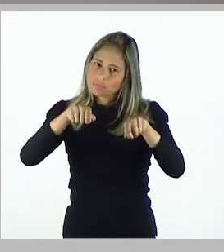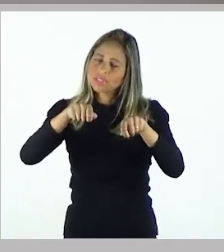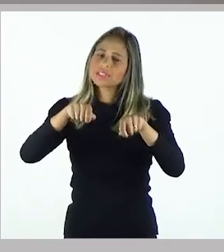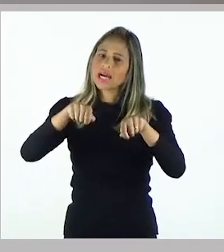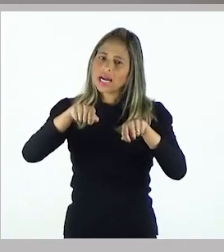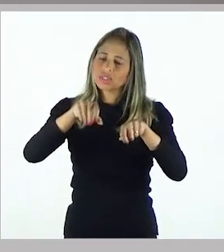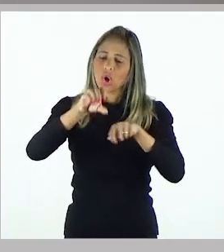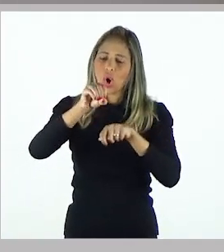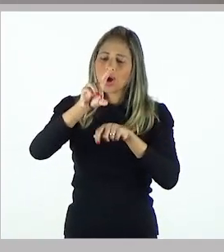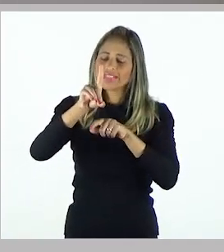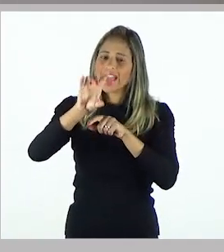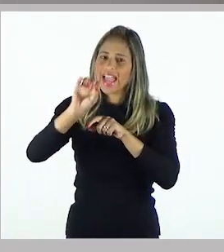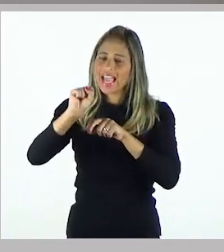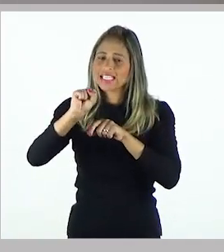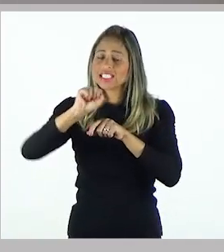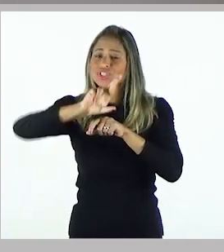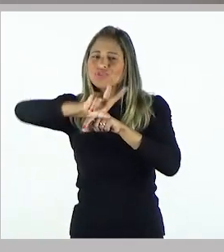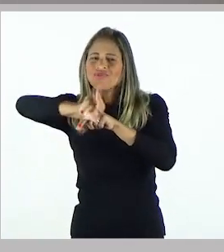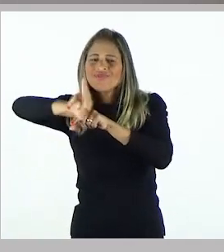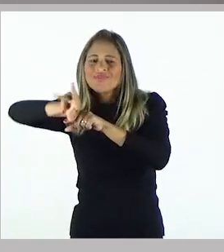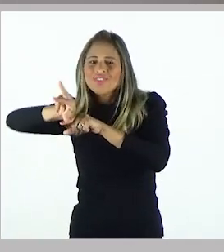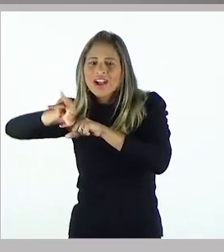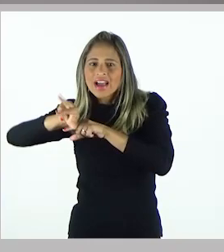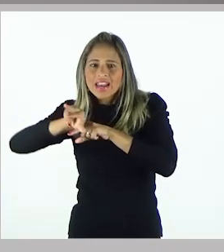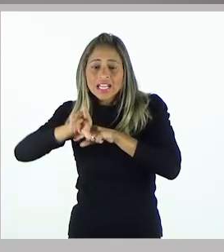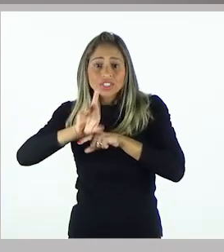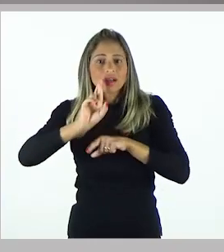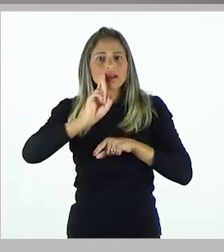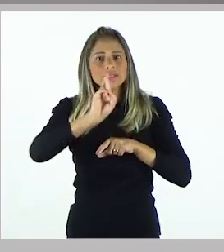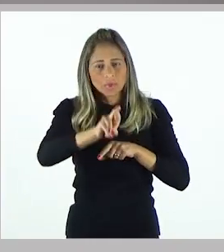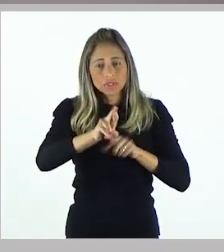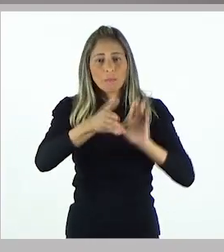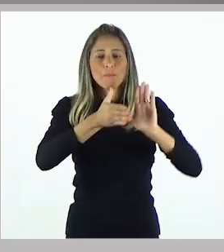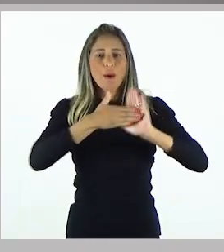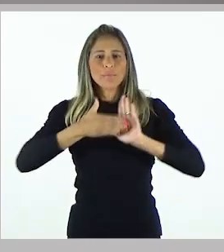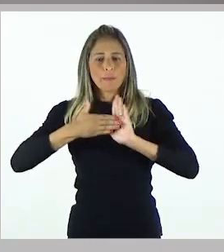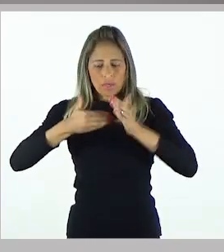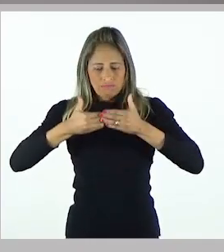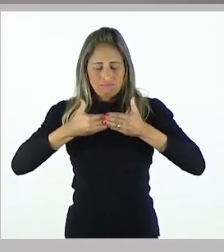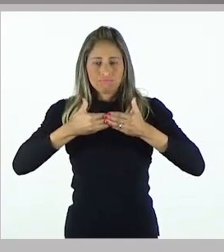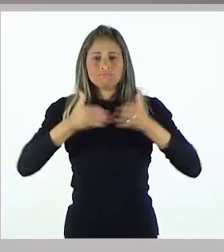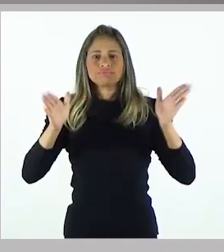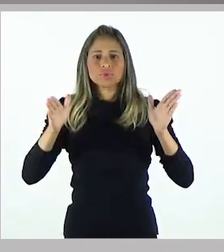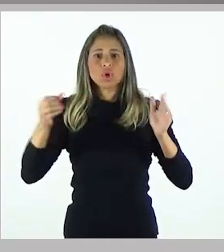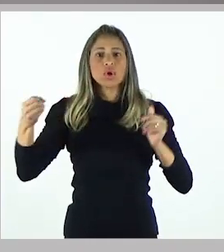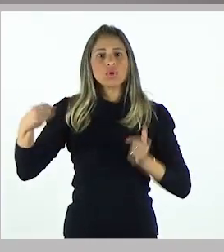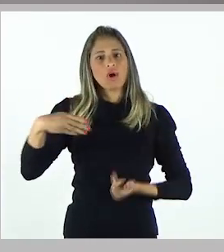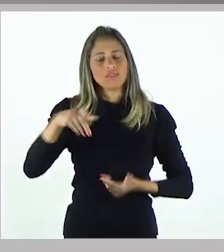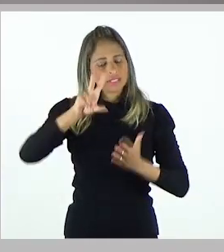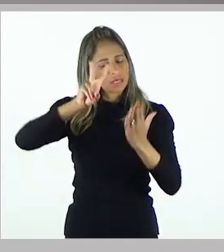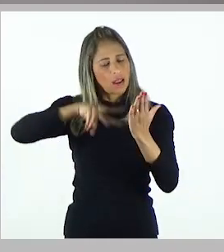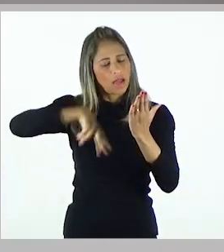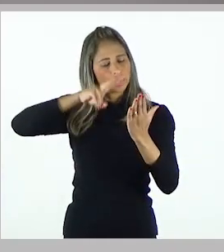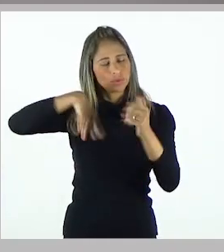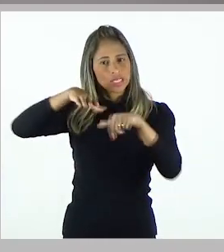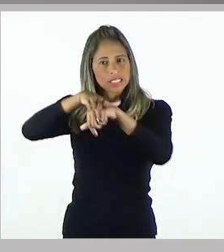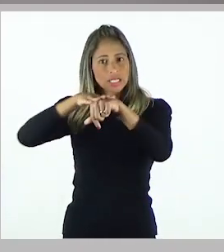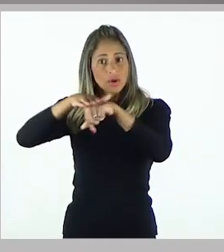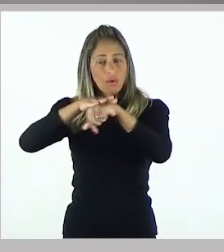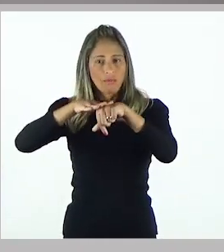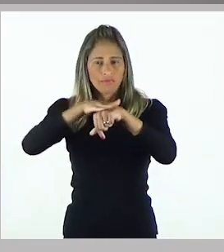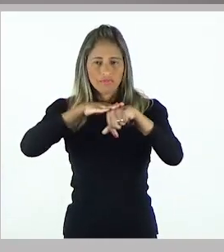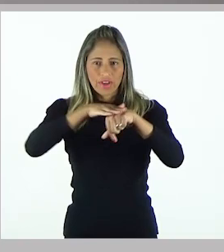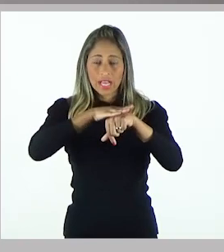os ODS nas suas diferentes dimensões e que resulte em uma proposta aberta para novas leituras e